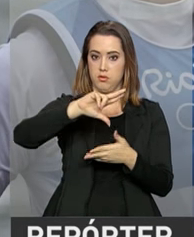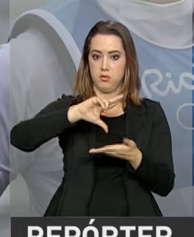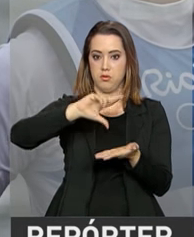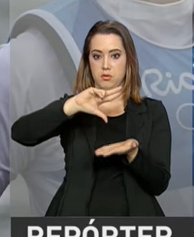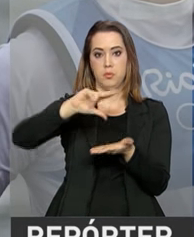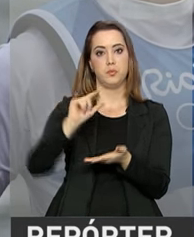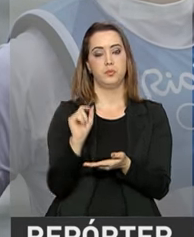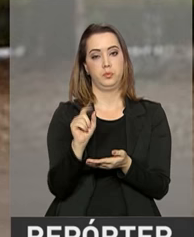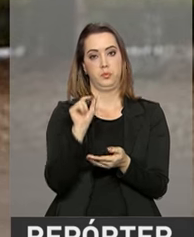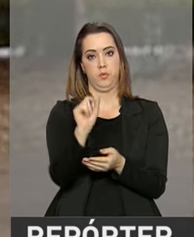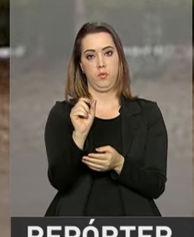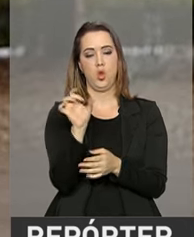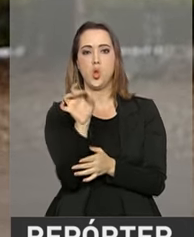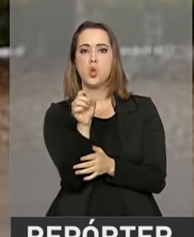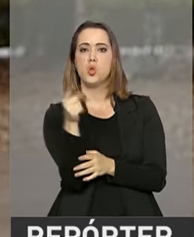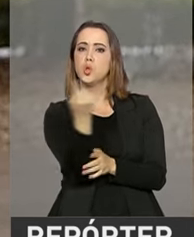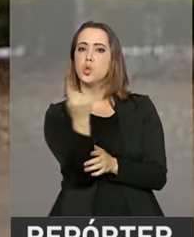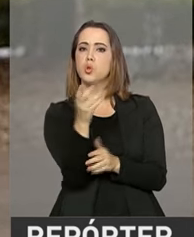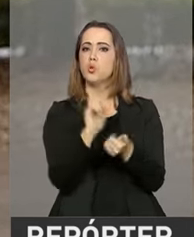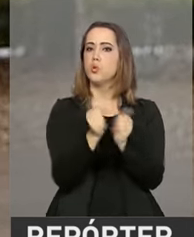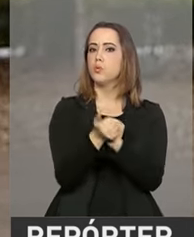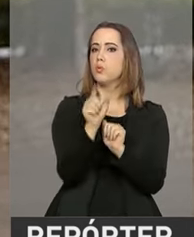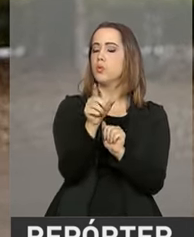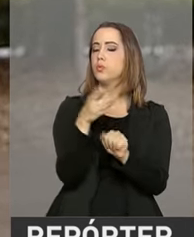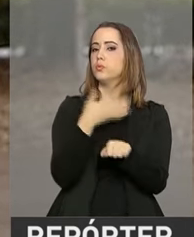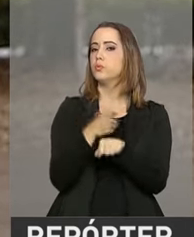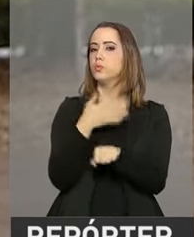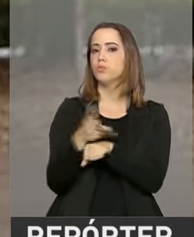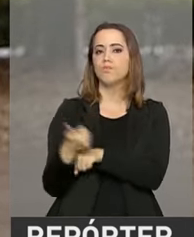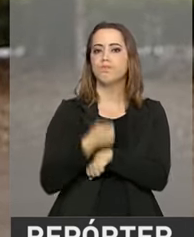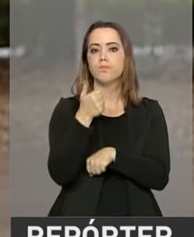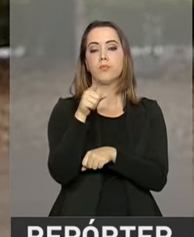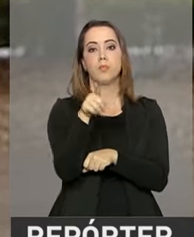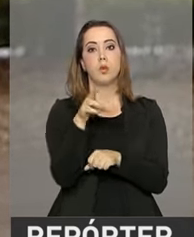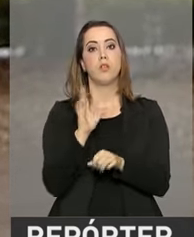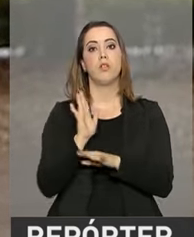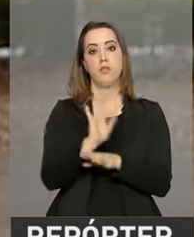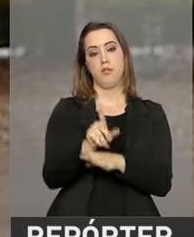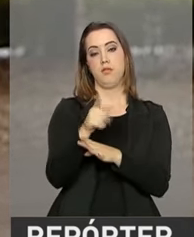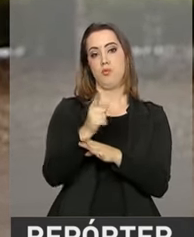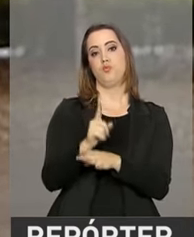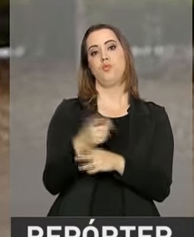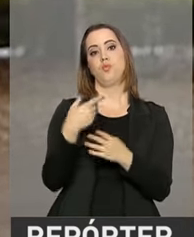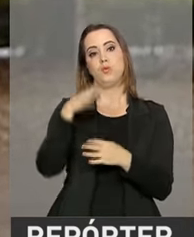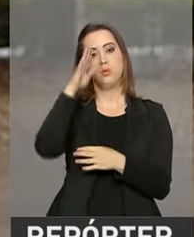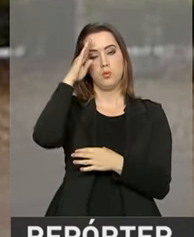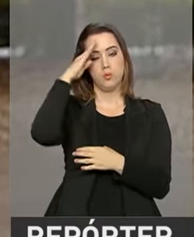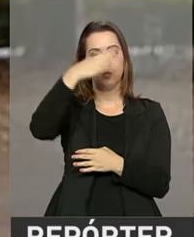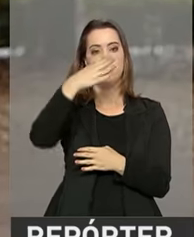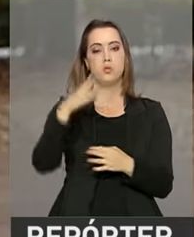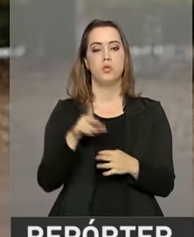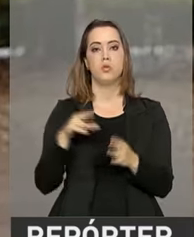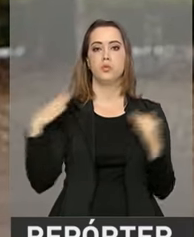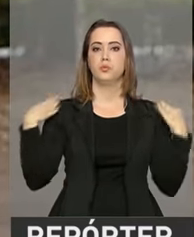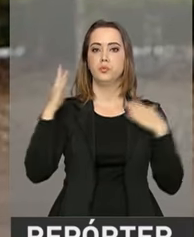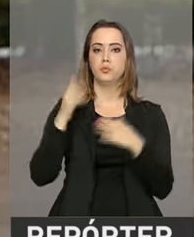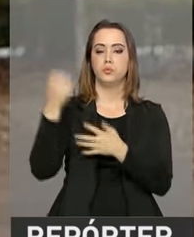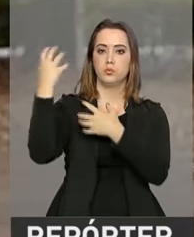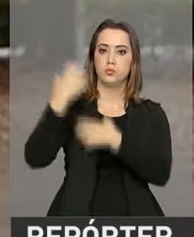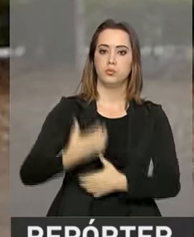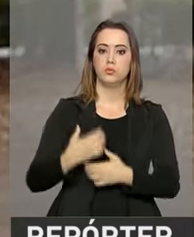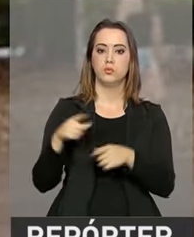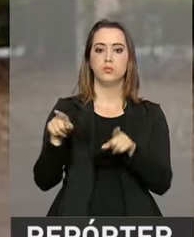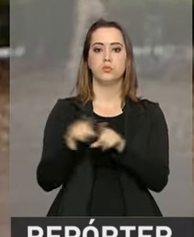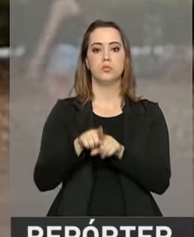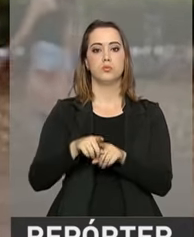desde Mas não são só os esportistas de alto rendimento que contam com o apoio da Marinha, da Aeronáutica e do